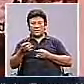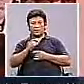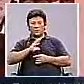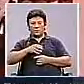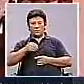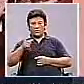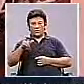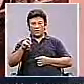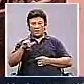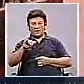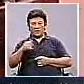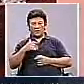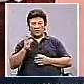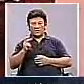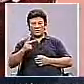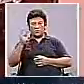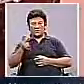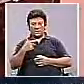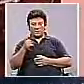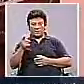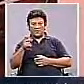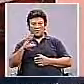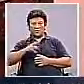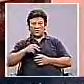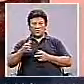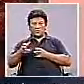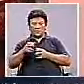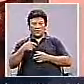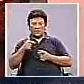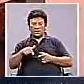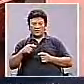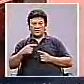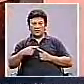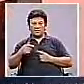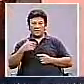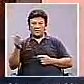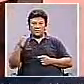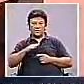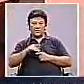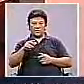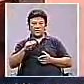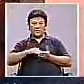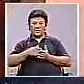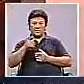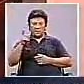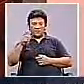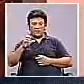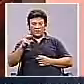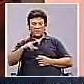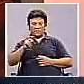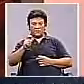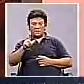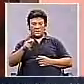e estou há dois anos a desportar o campeonato do mundo de rallies. Acabei de chegar esta semana de uma prova na Nova Zelândia e vim direto para